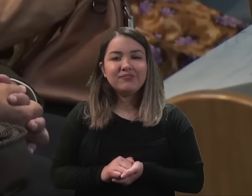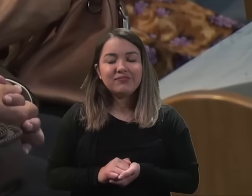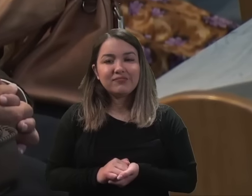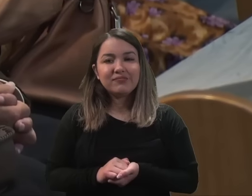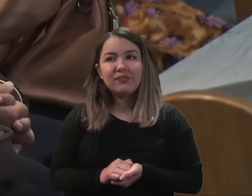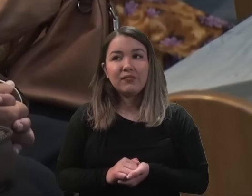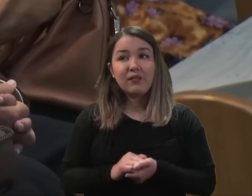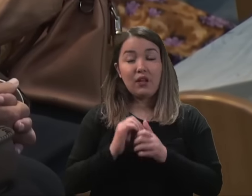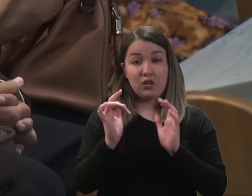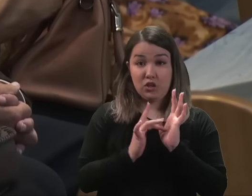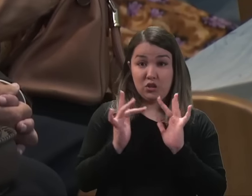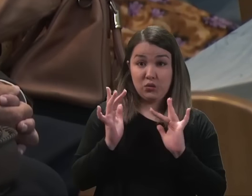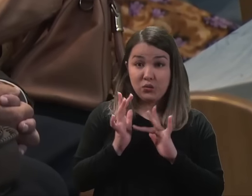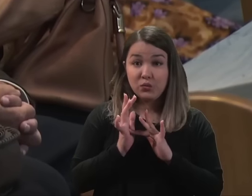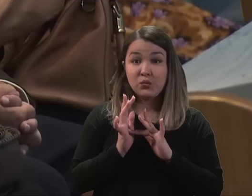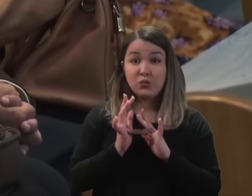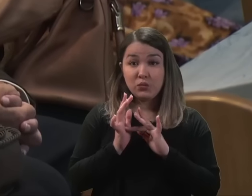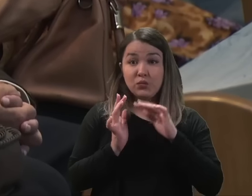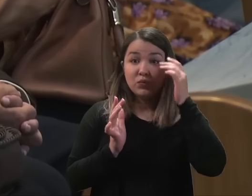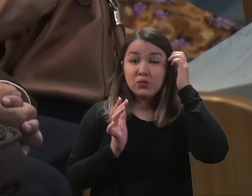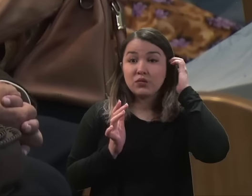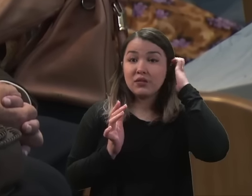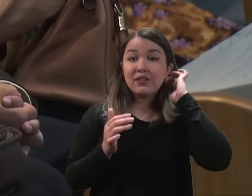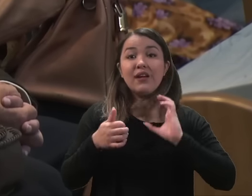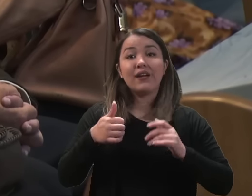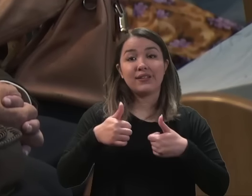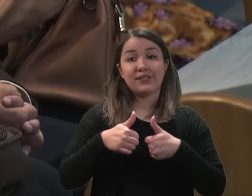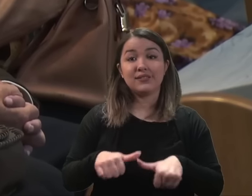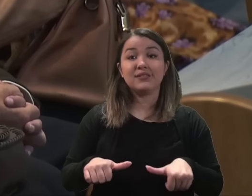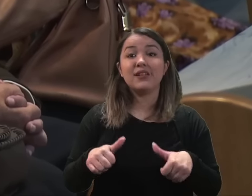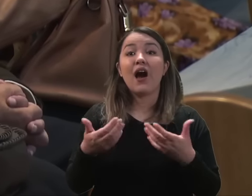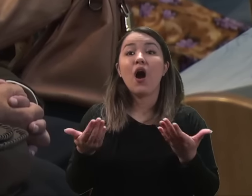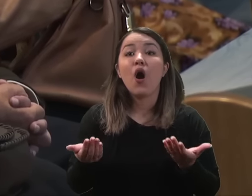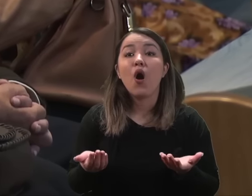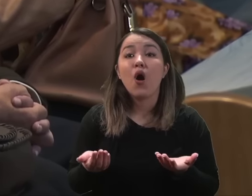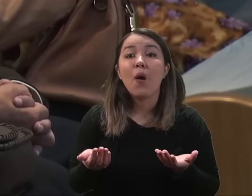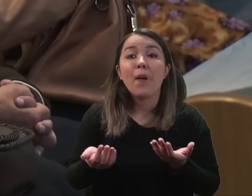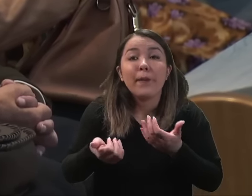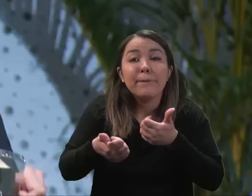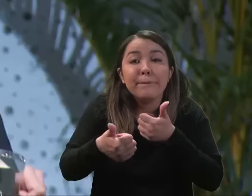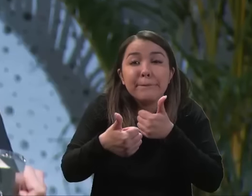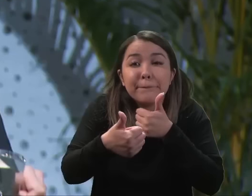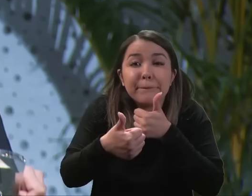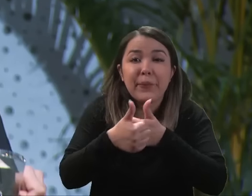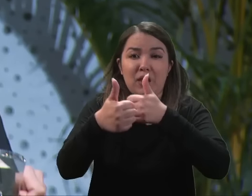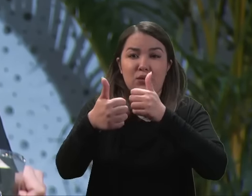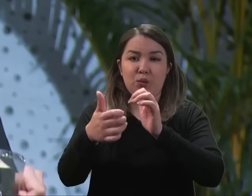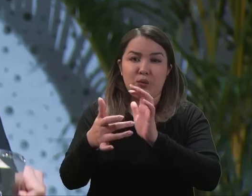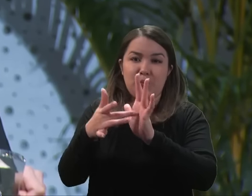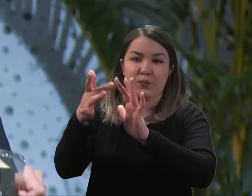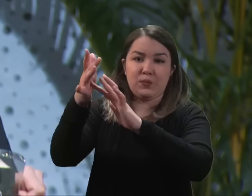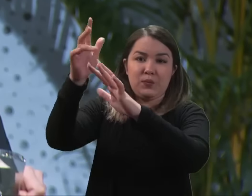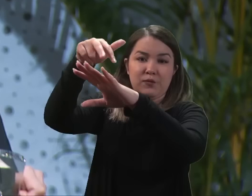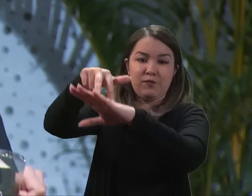Jesus está às portas. Amém?